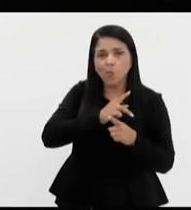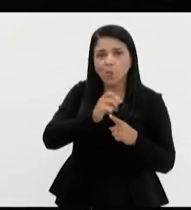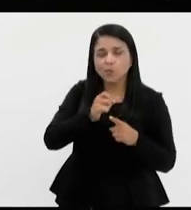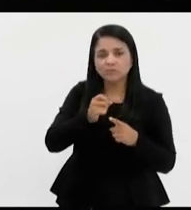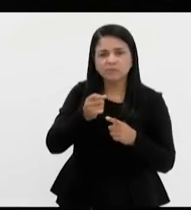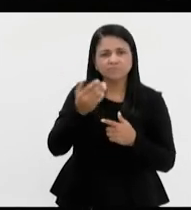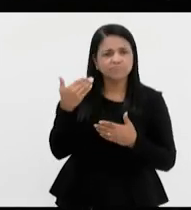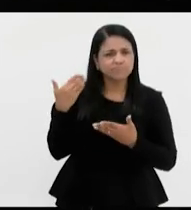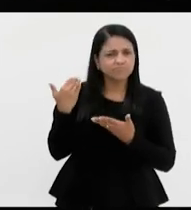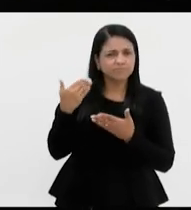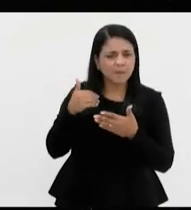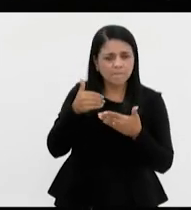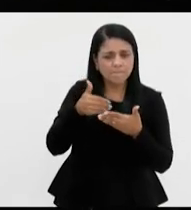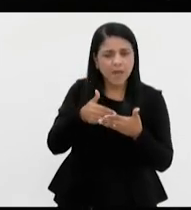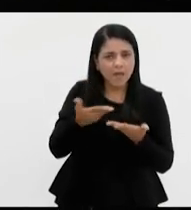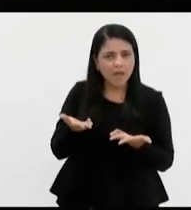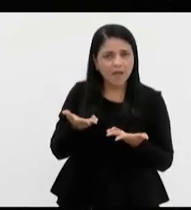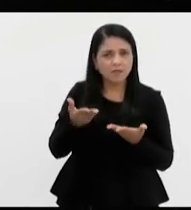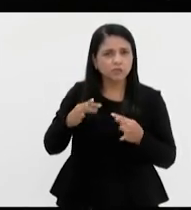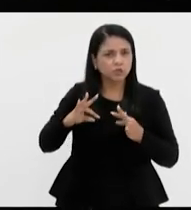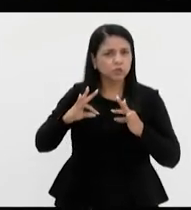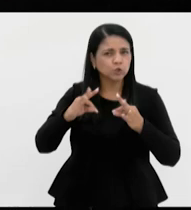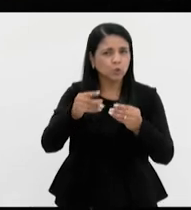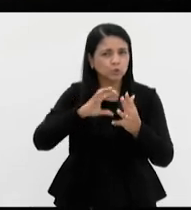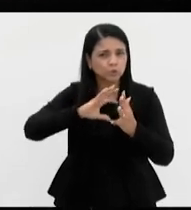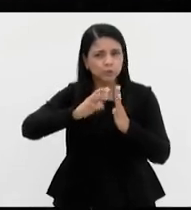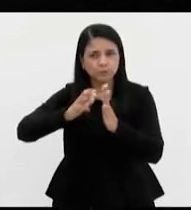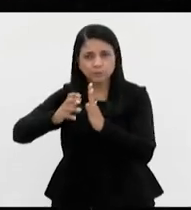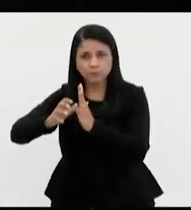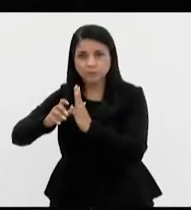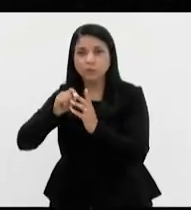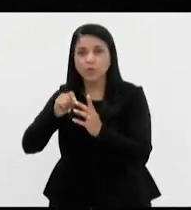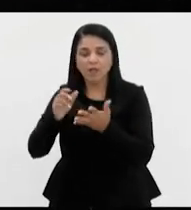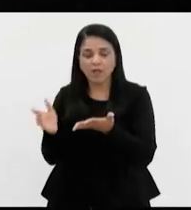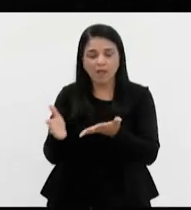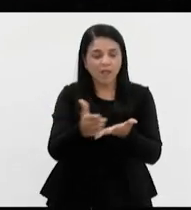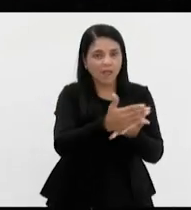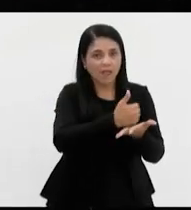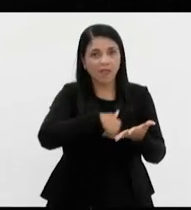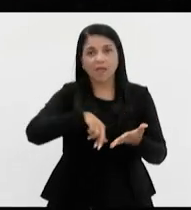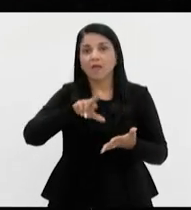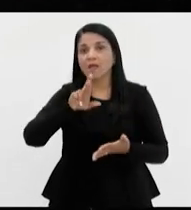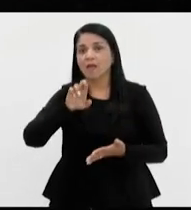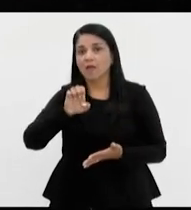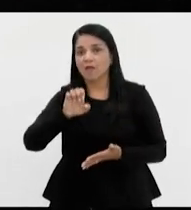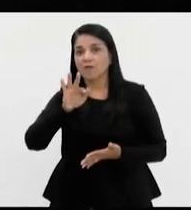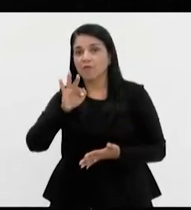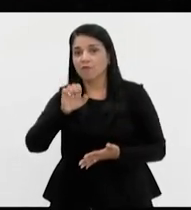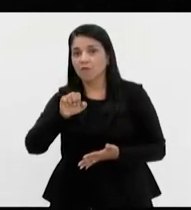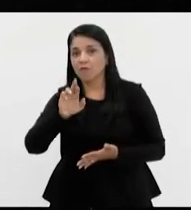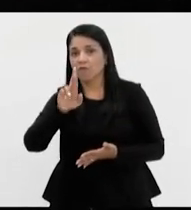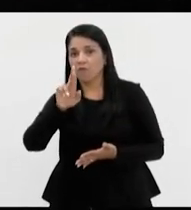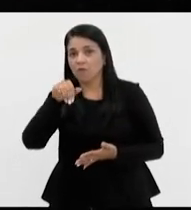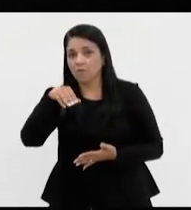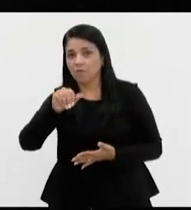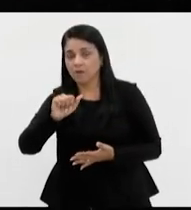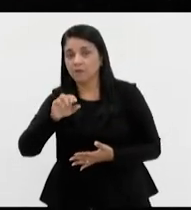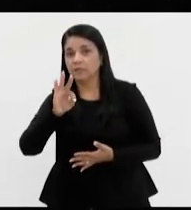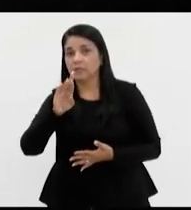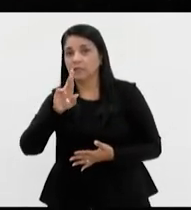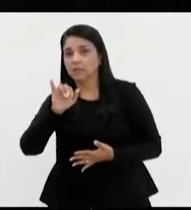conquista de todos os partidos, que foi a denominada reforma tributária. E o deputado Luiz Paulo teve